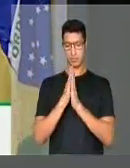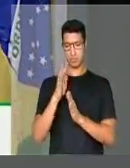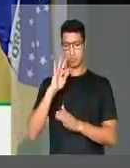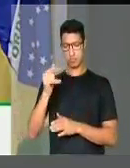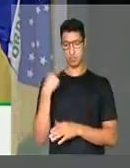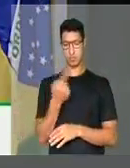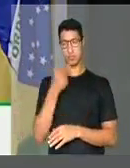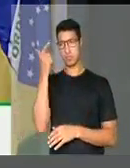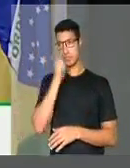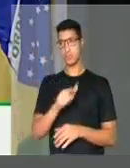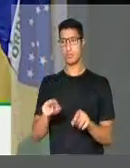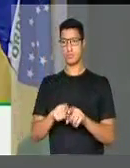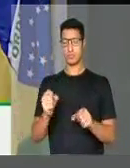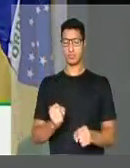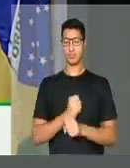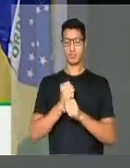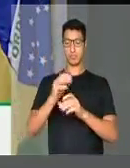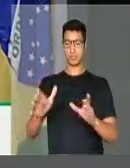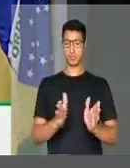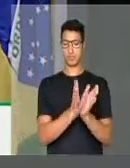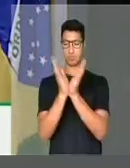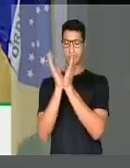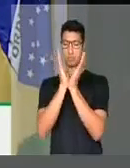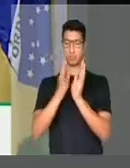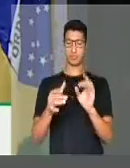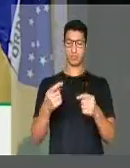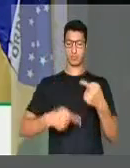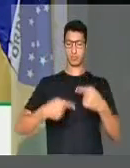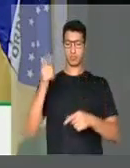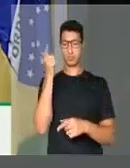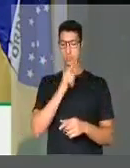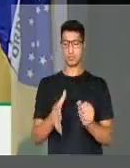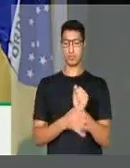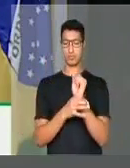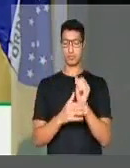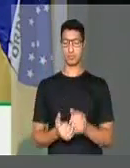todos que nós consigamos construir essa unidade para garantir a reforma política. Deputada